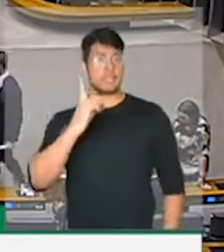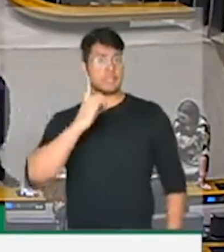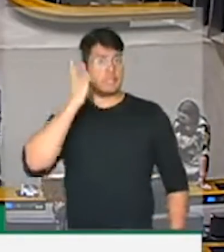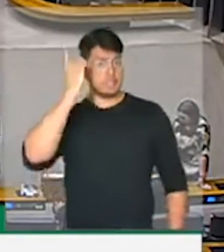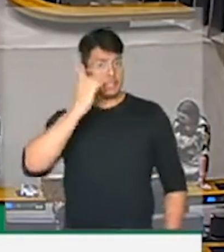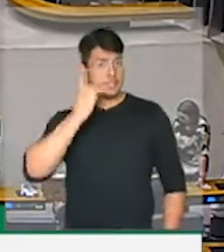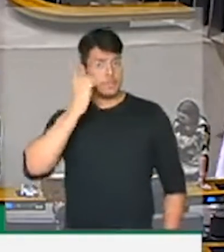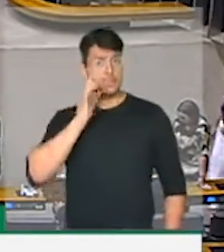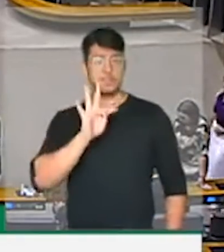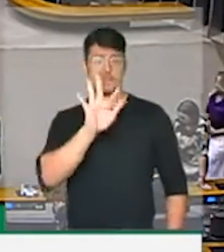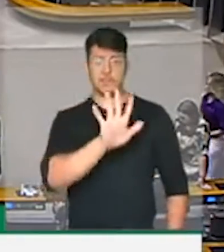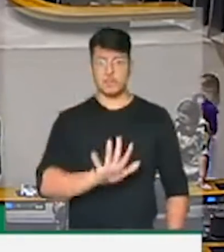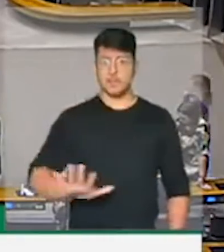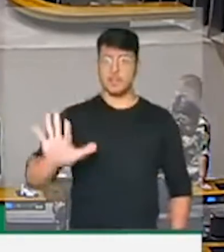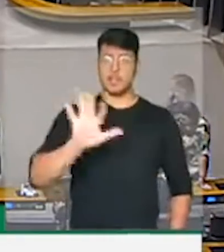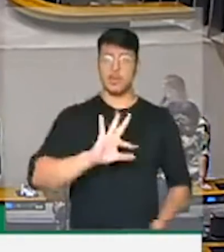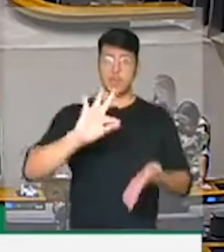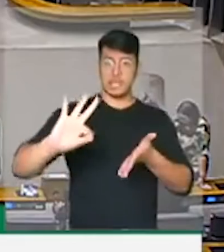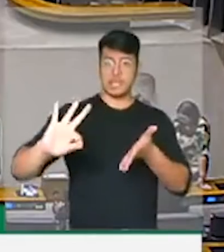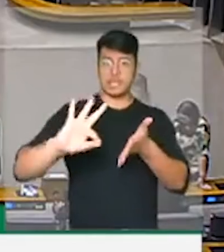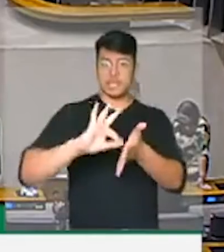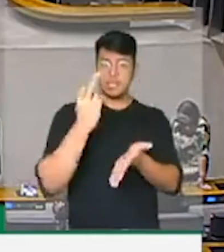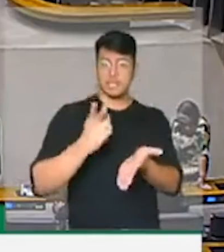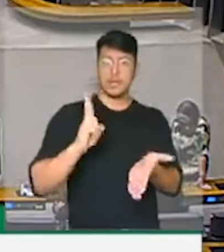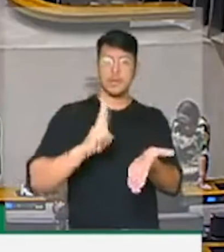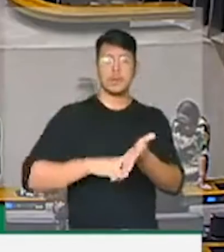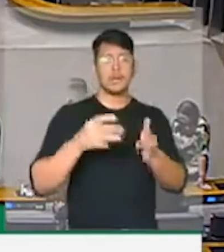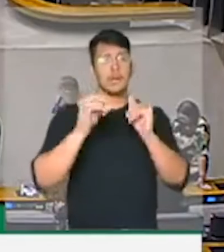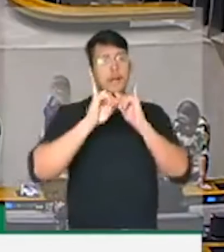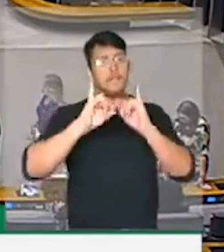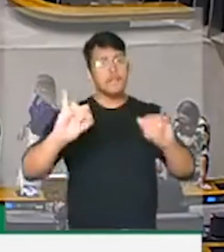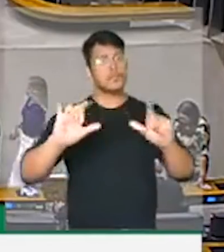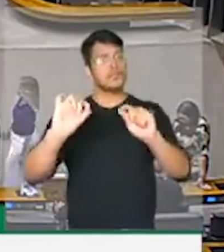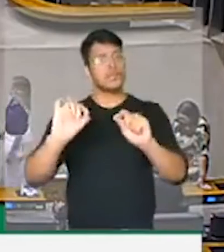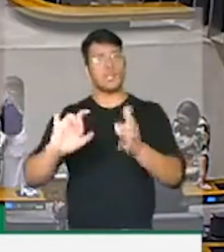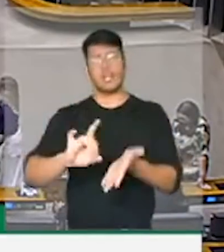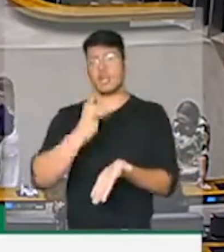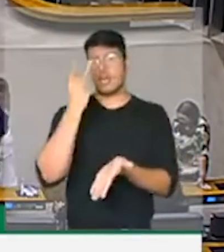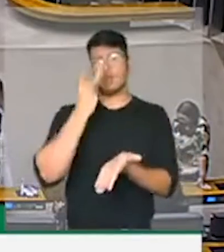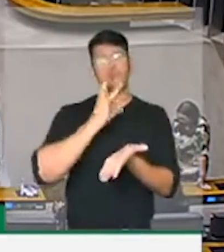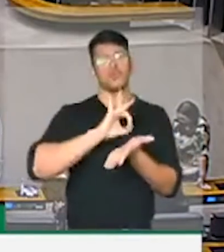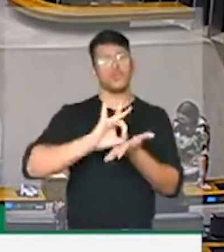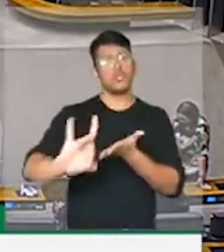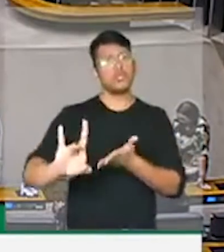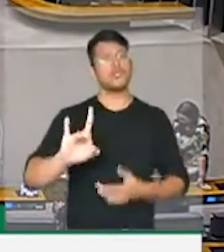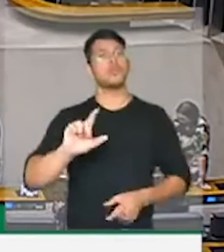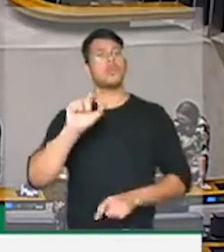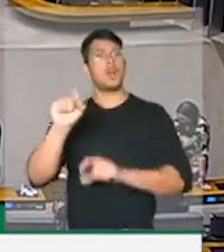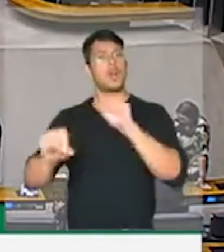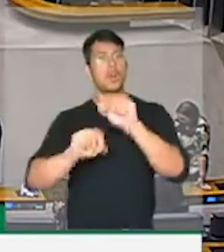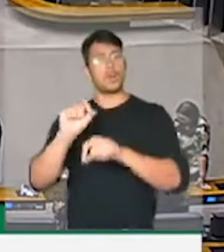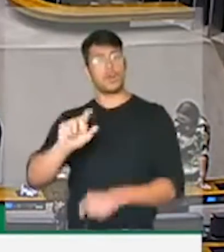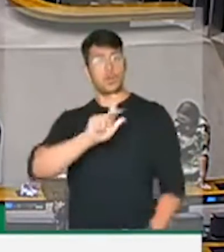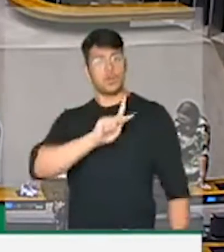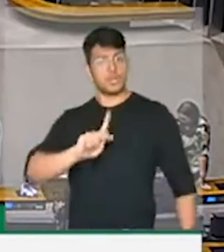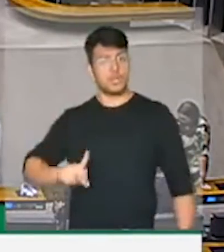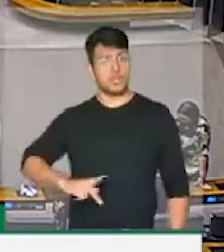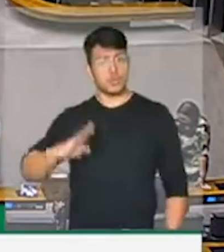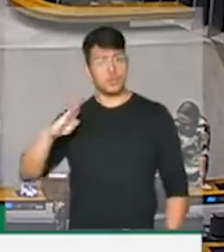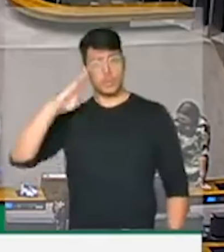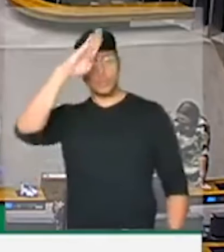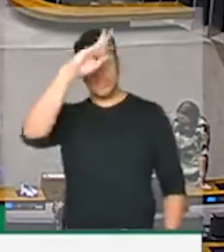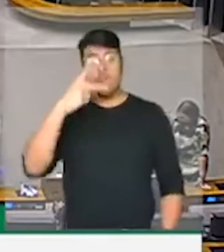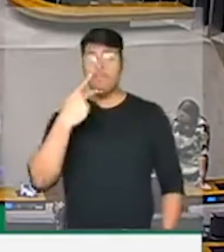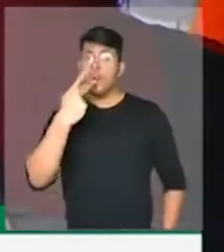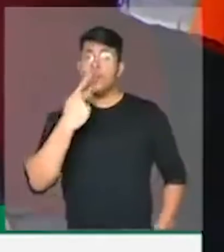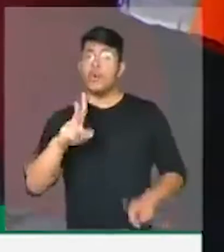federais abaixo assinadas vêm a público declarar total repúdio à declaração do presidente da República, Jair